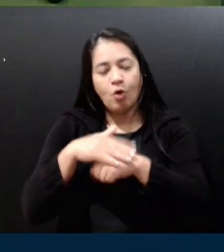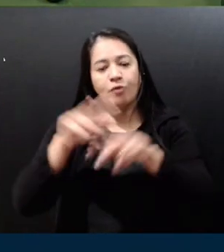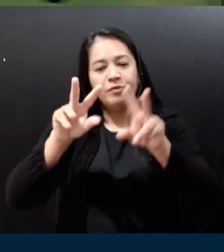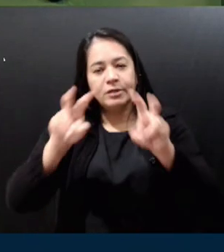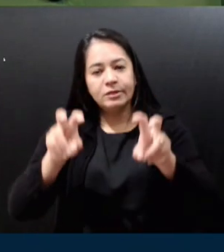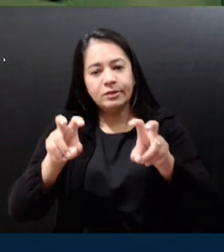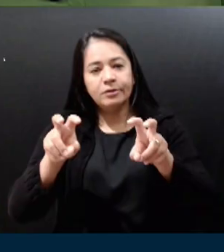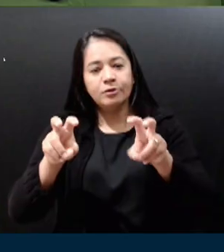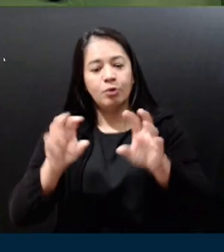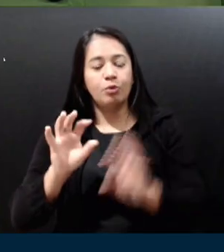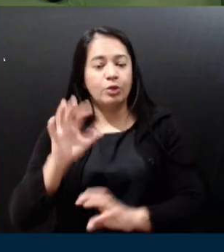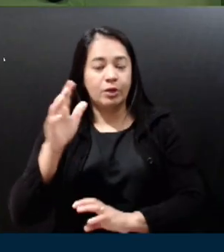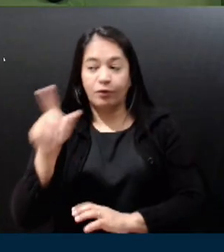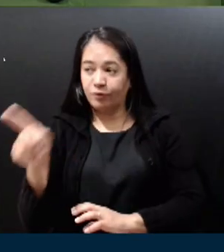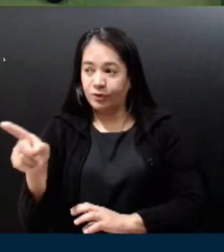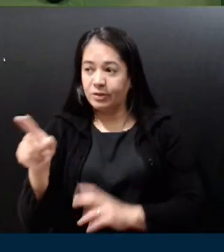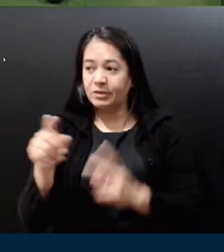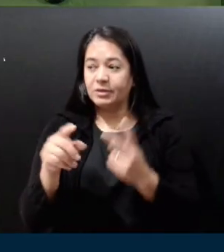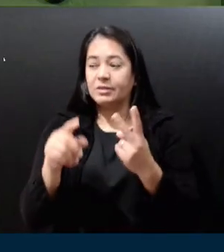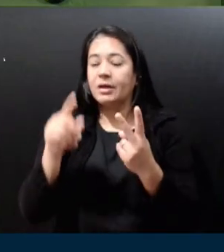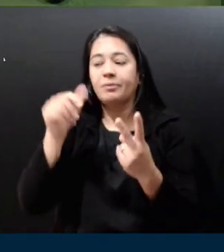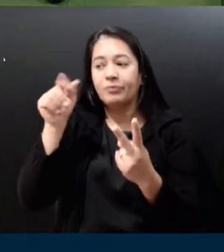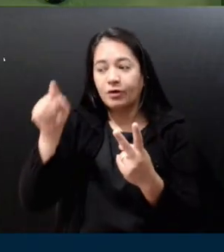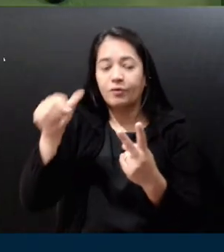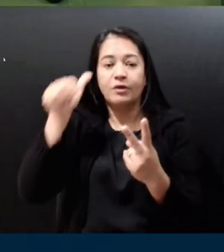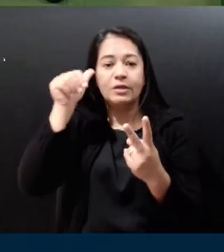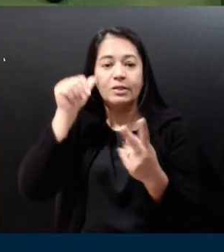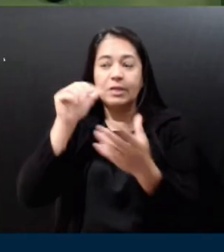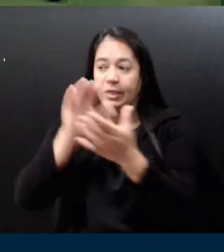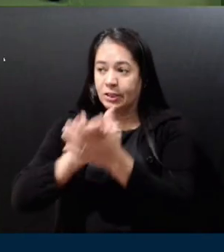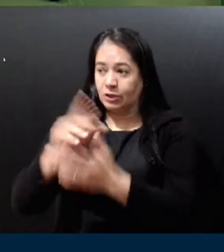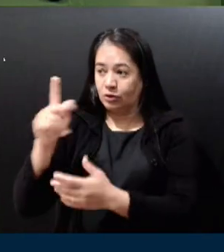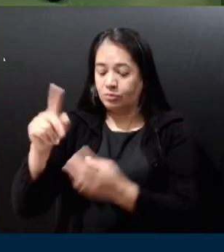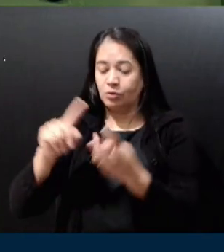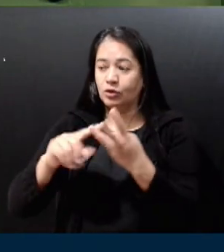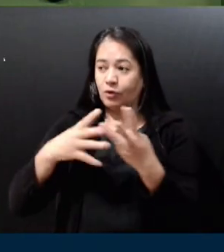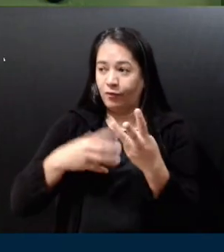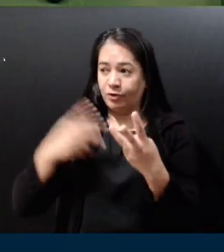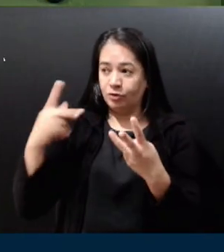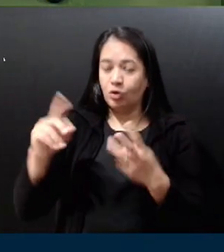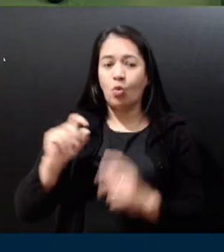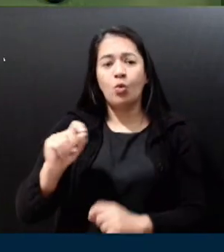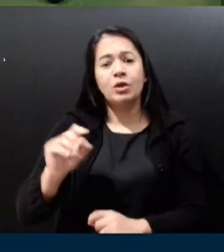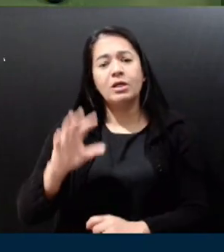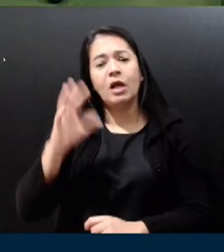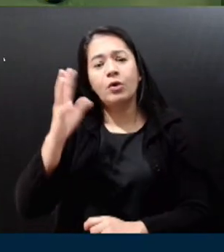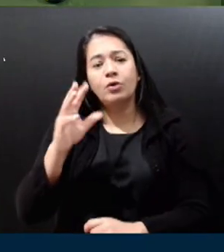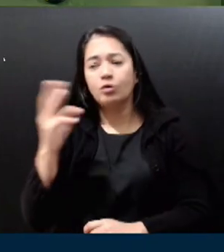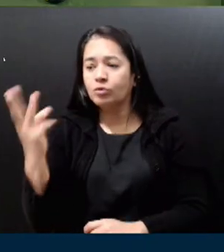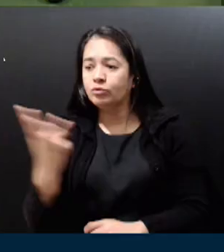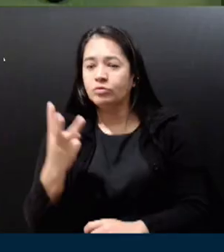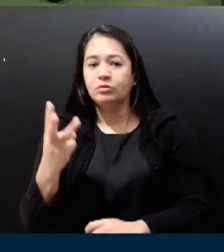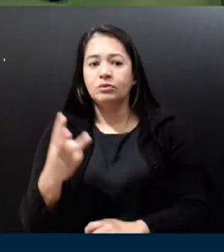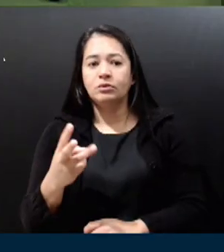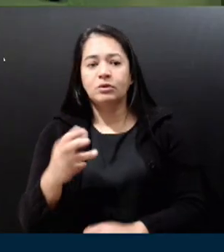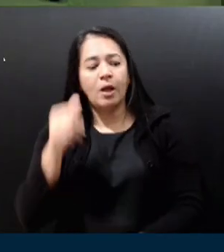Você, a sua esposa, o seu filho, o que que aconteceu? Mãe, a fulana